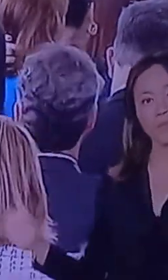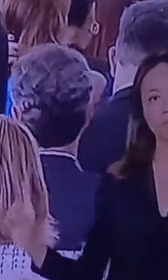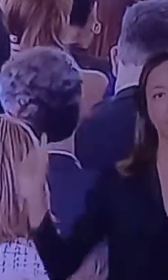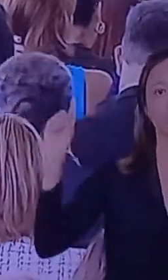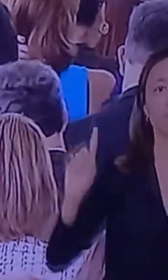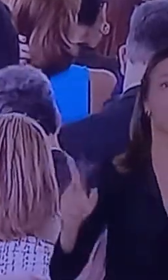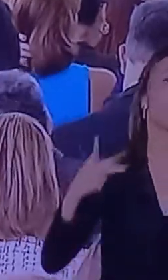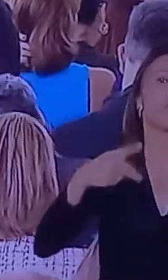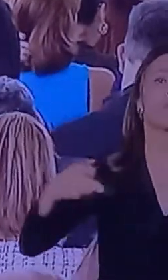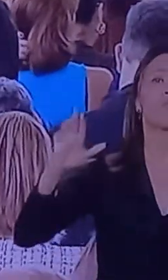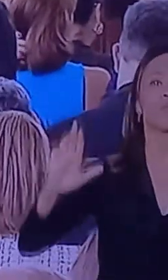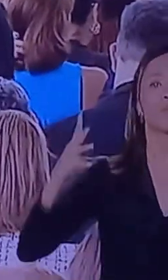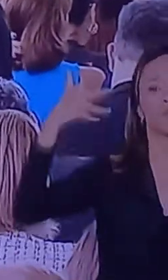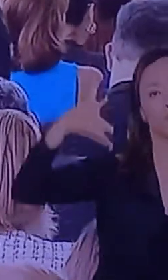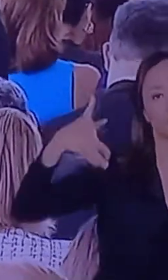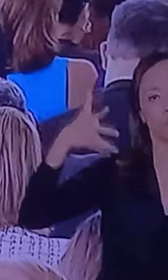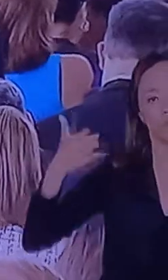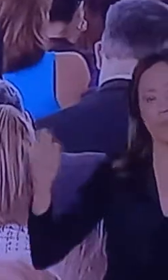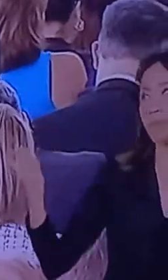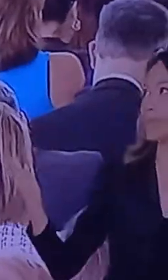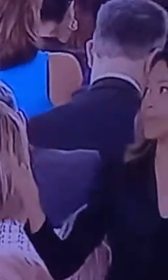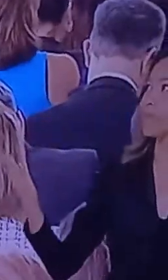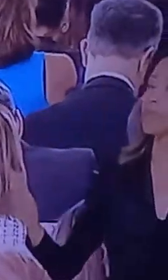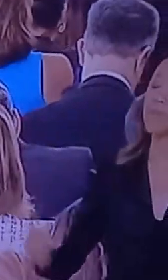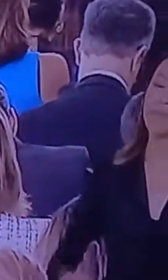Inácio Lula da Silva.